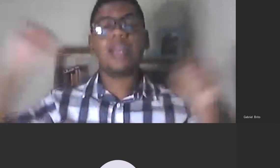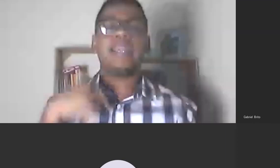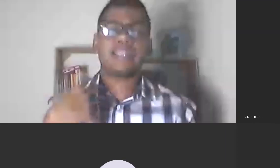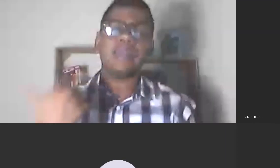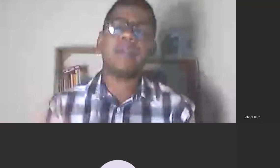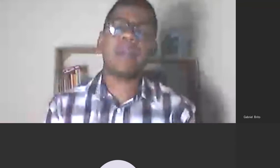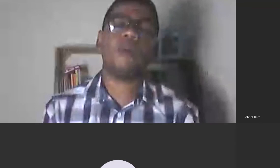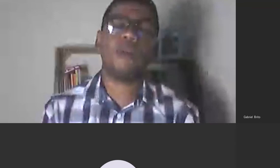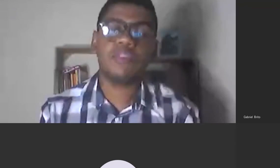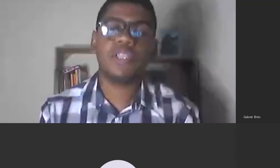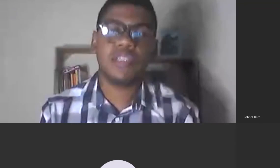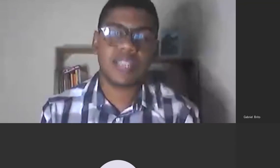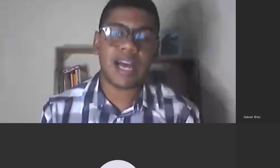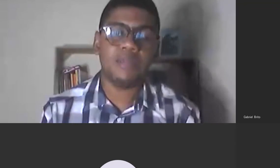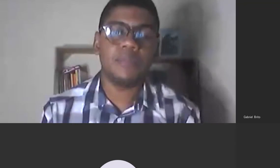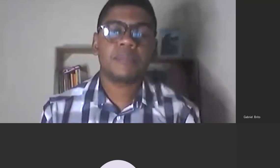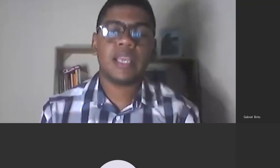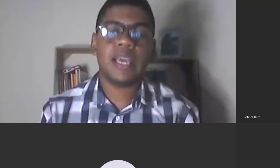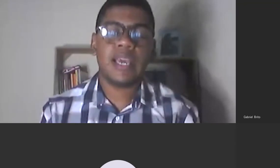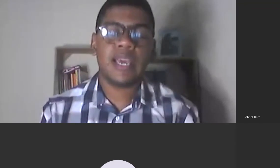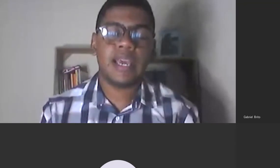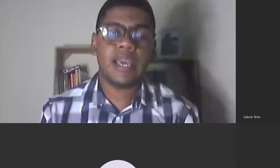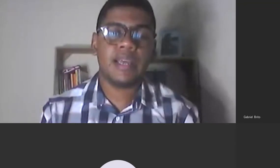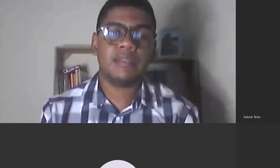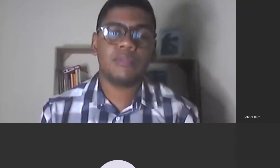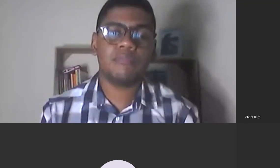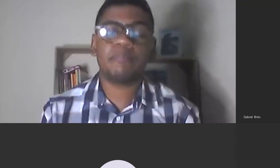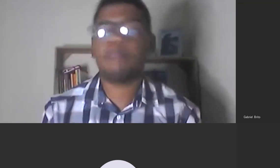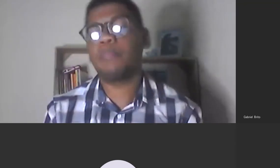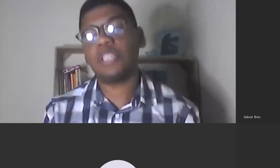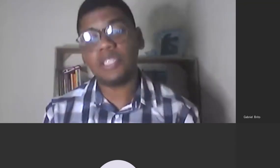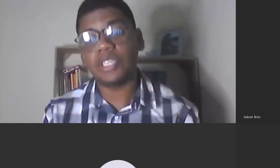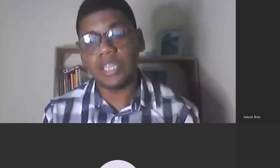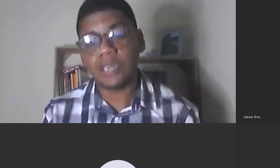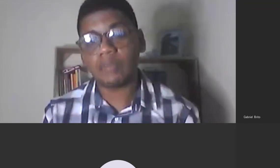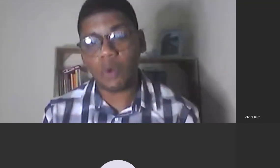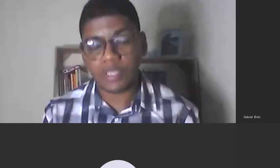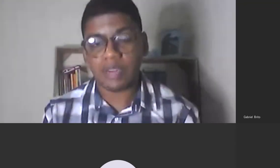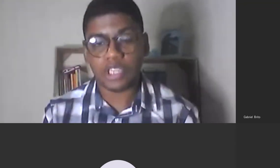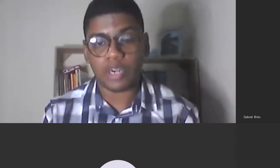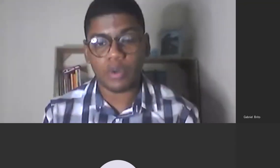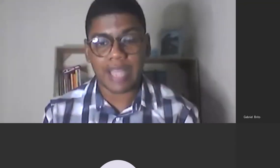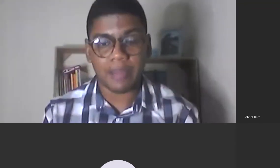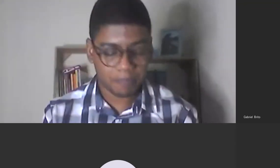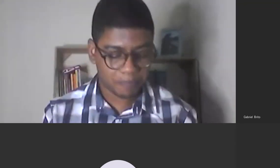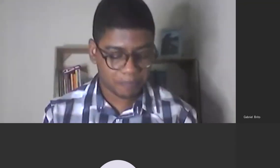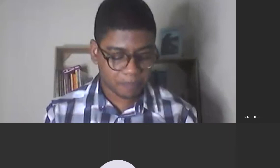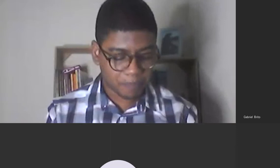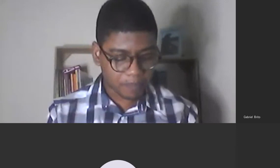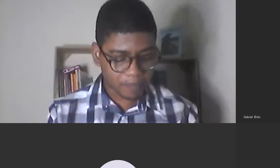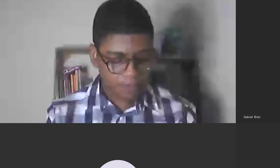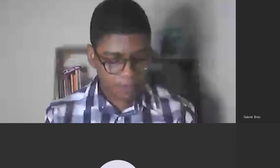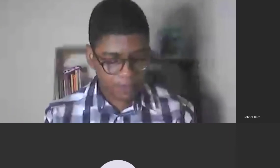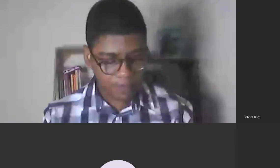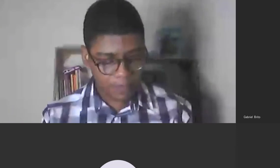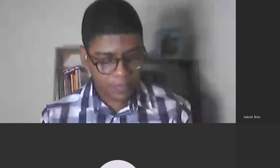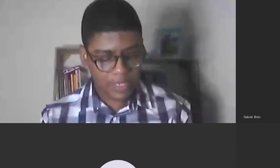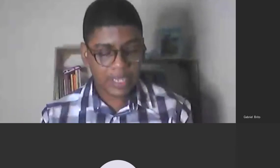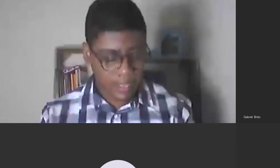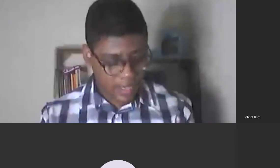lúdico, eles também possam utilizá-lo para o dia a dia, como sinal de acordar.